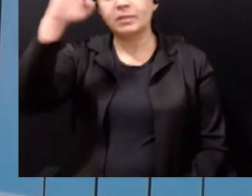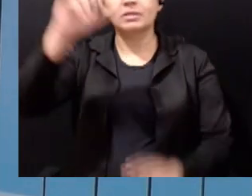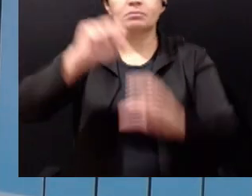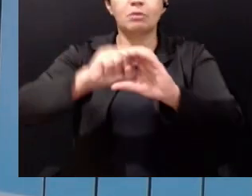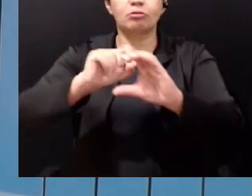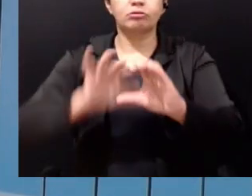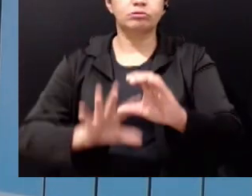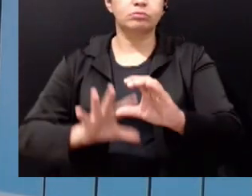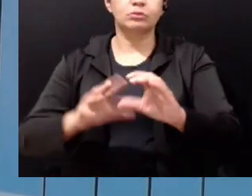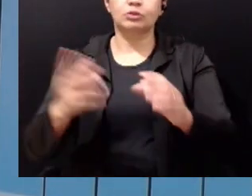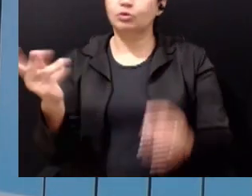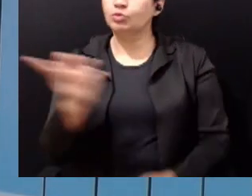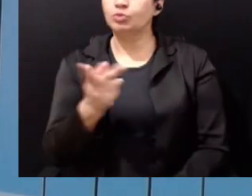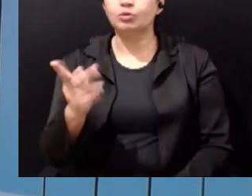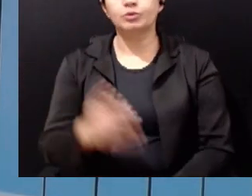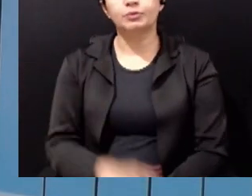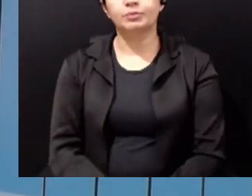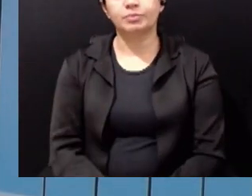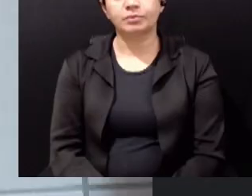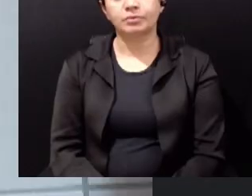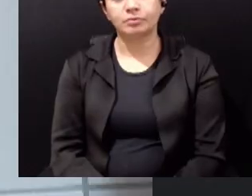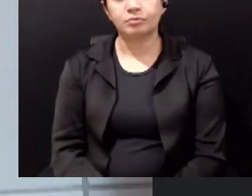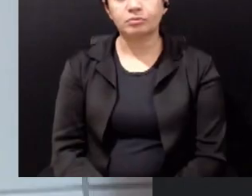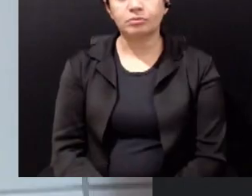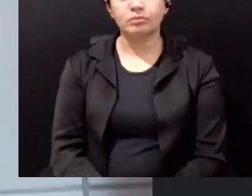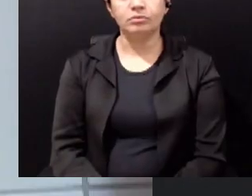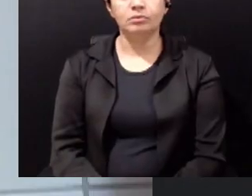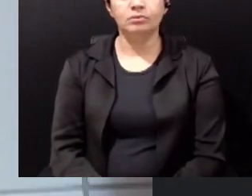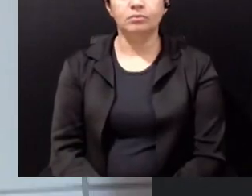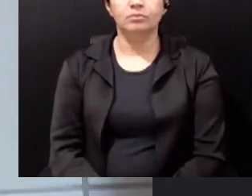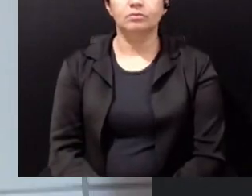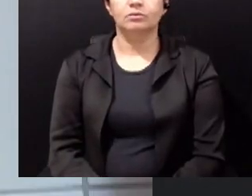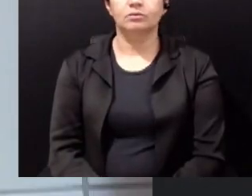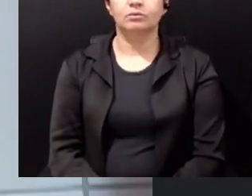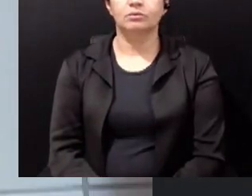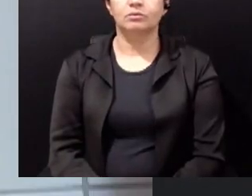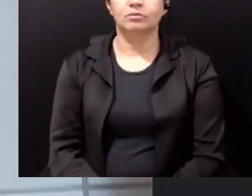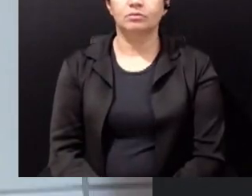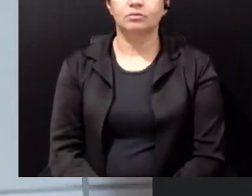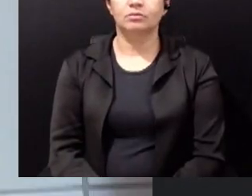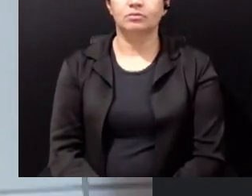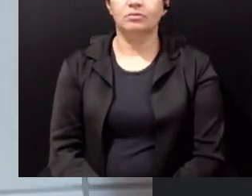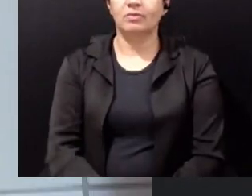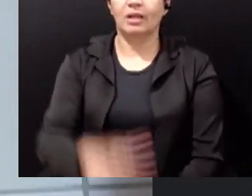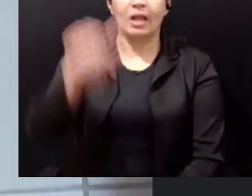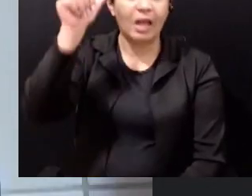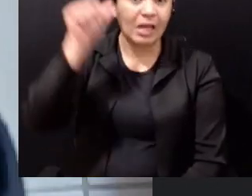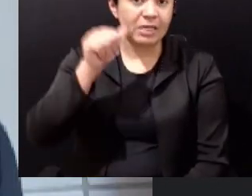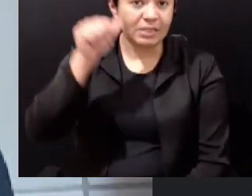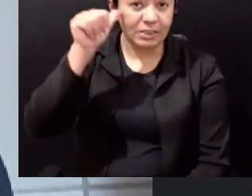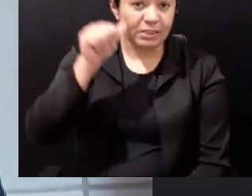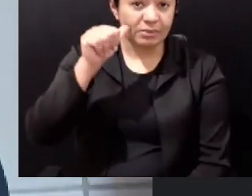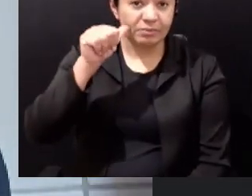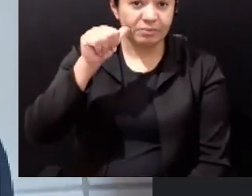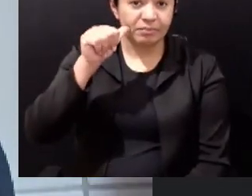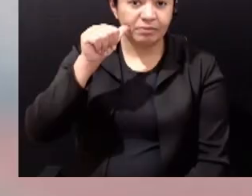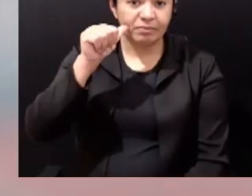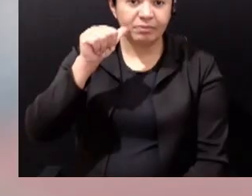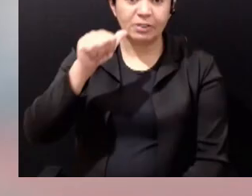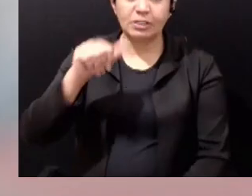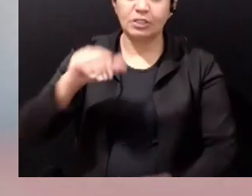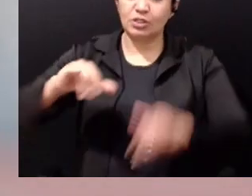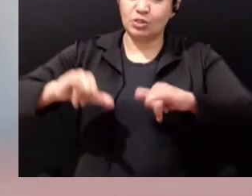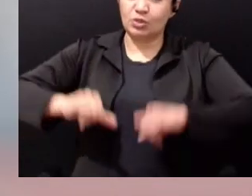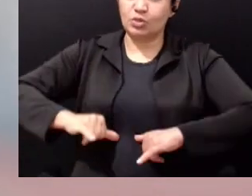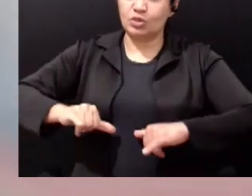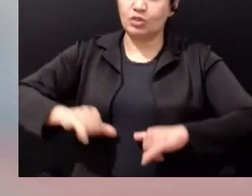desses dois grupos? Igual, assim, falando nisso, as mulheres sofrem mais de quadros